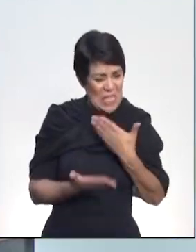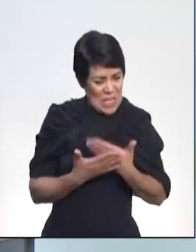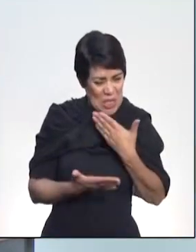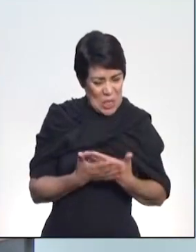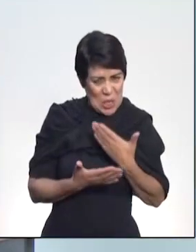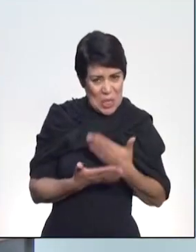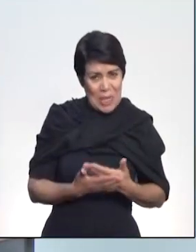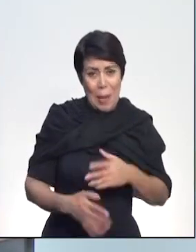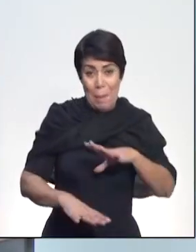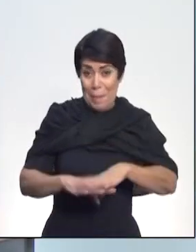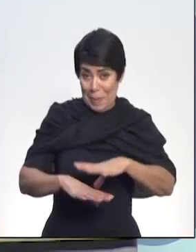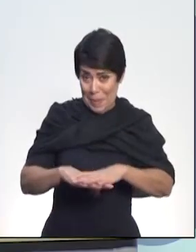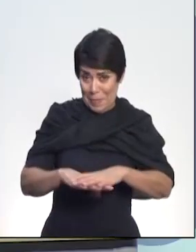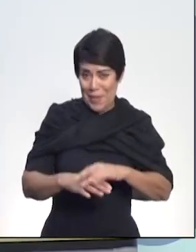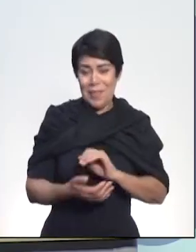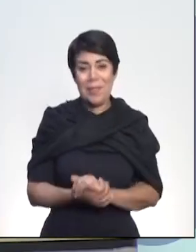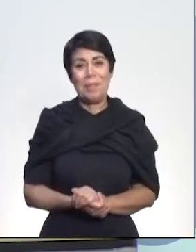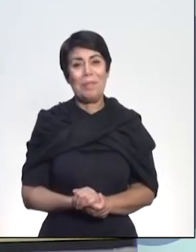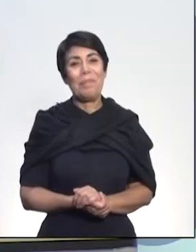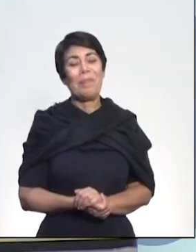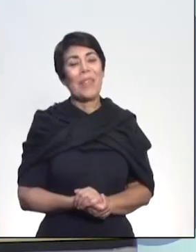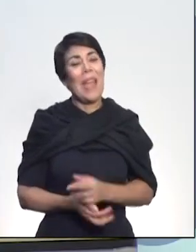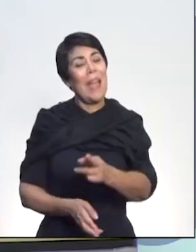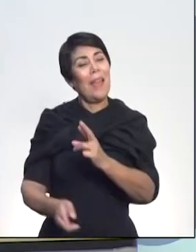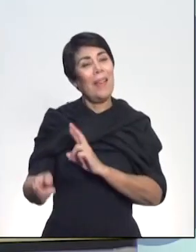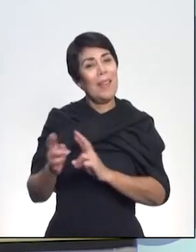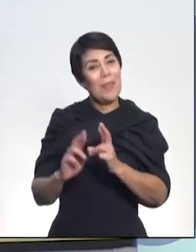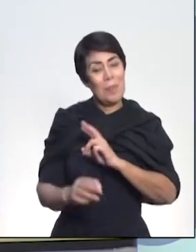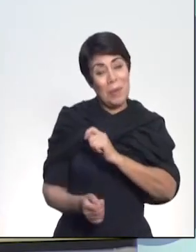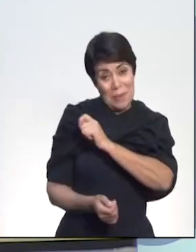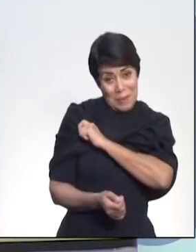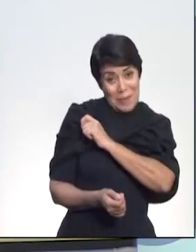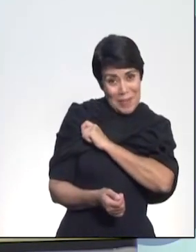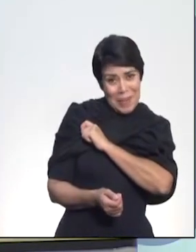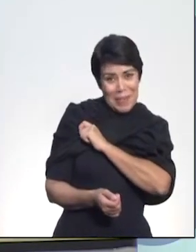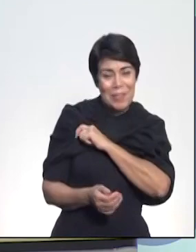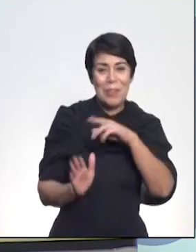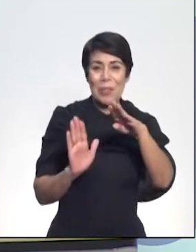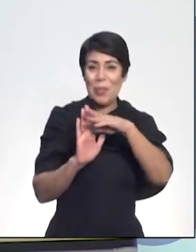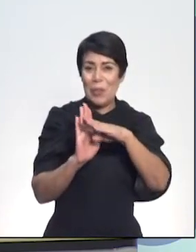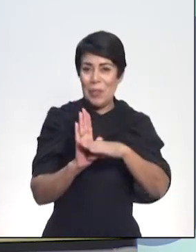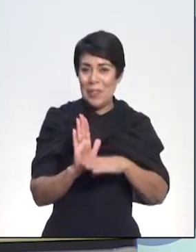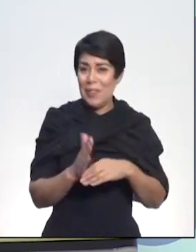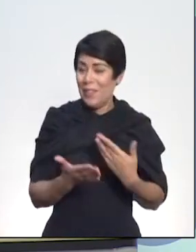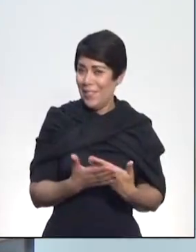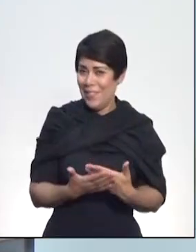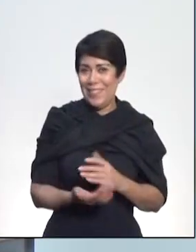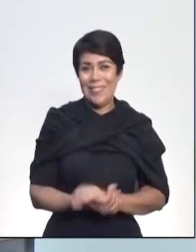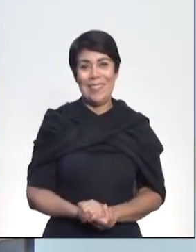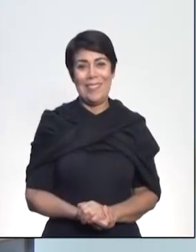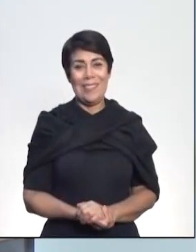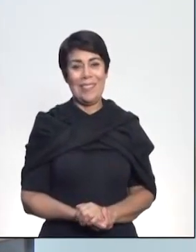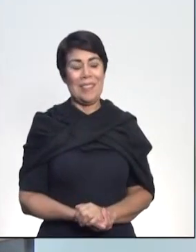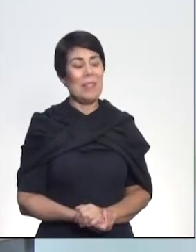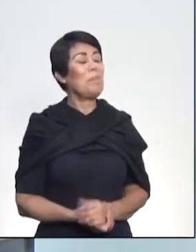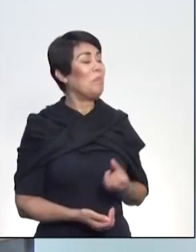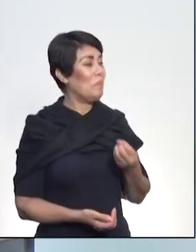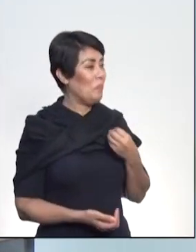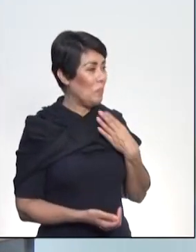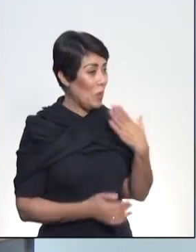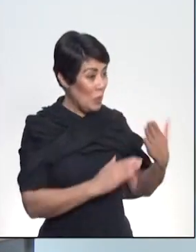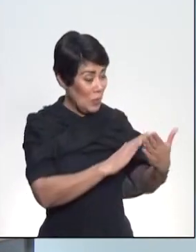Maria Luísa. Então, essas são as contribuições dos nossos alunos também sobre a rotina de estudos deles. Muito boa